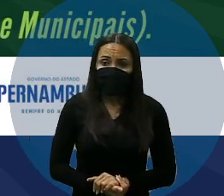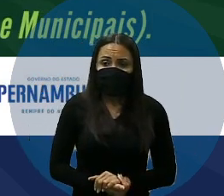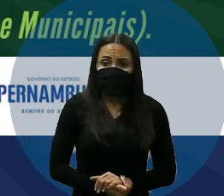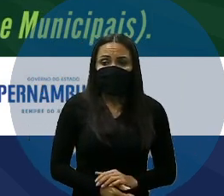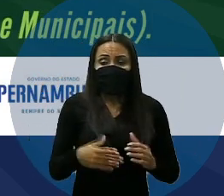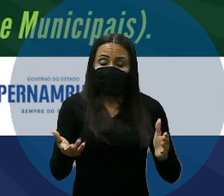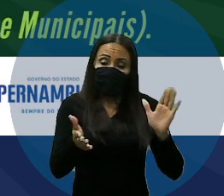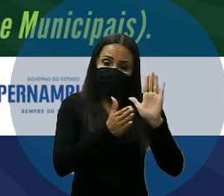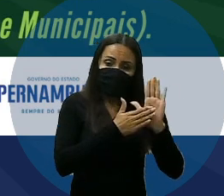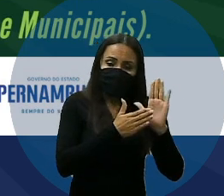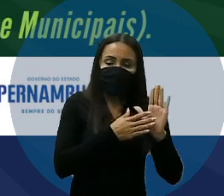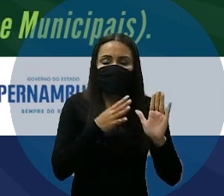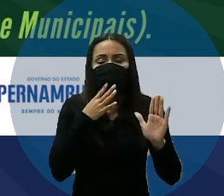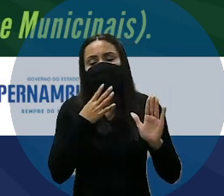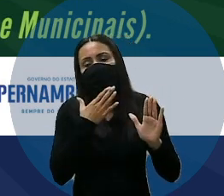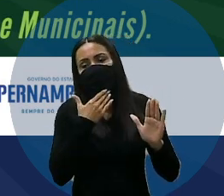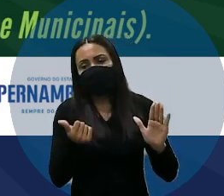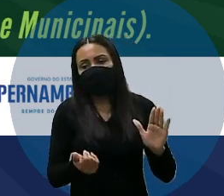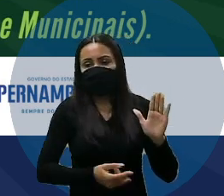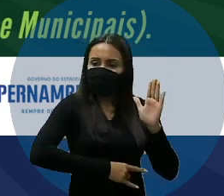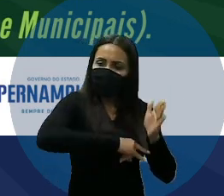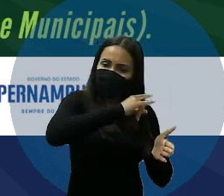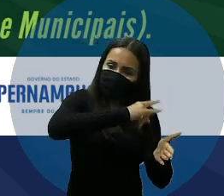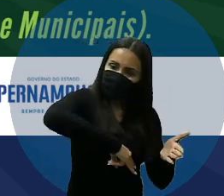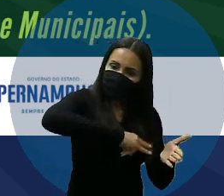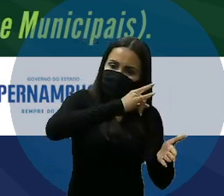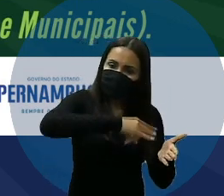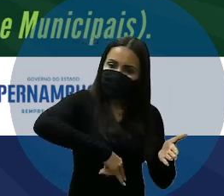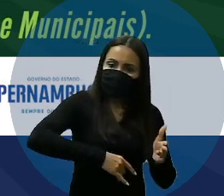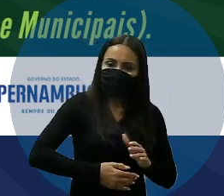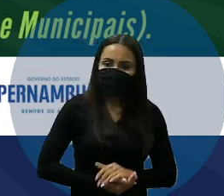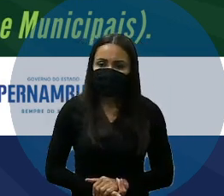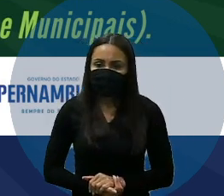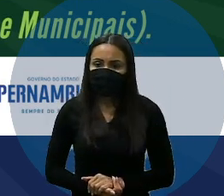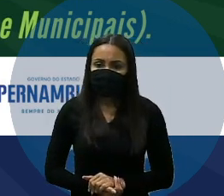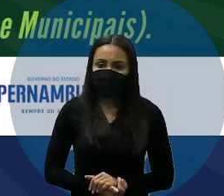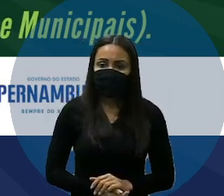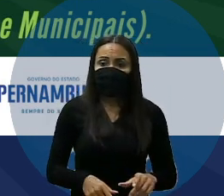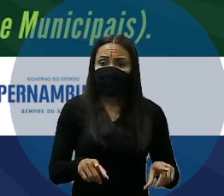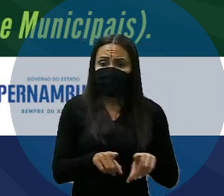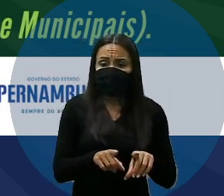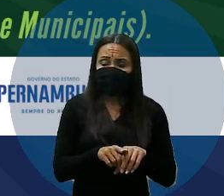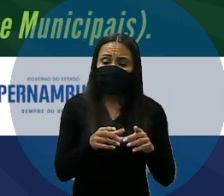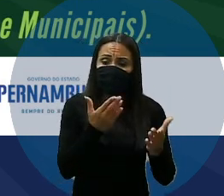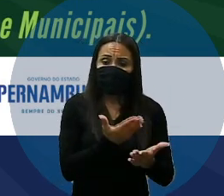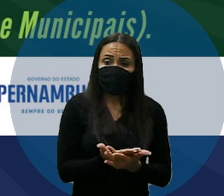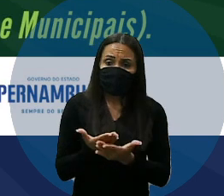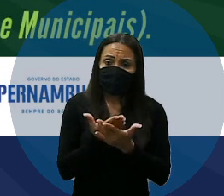conhecer melhor a nota fiscal, que é a nossa notinha, e também estudar matemática,